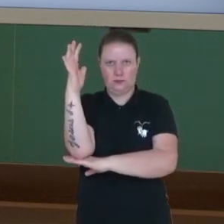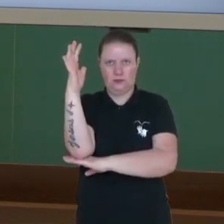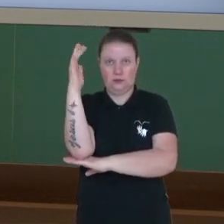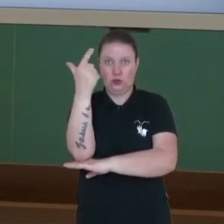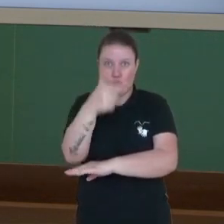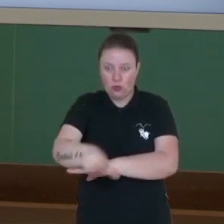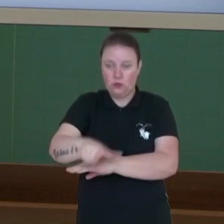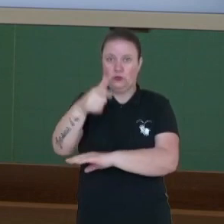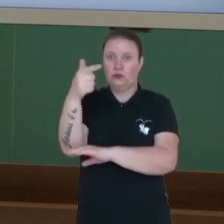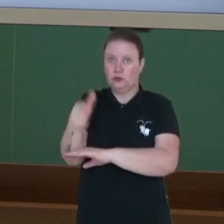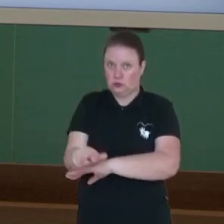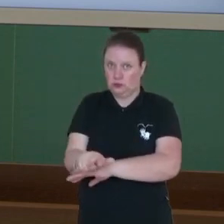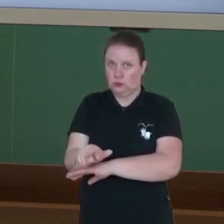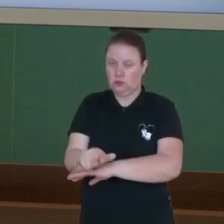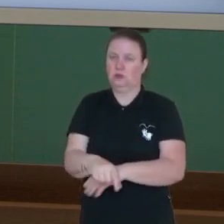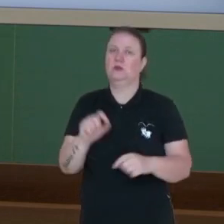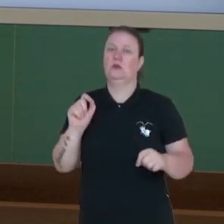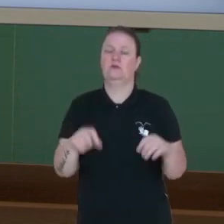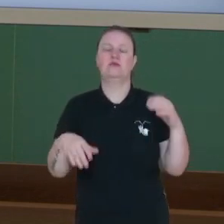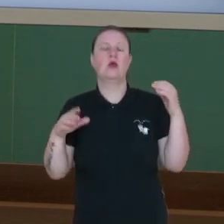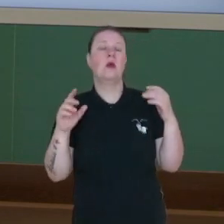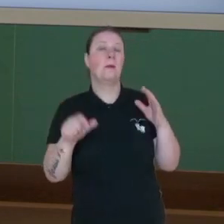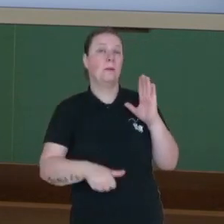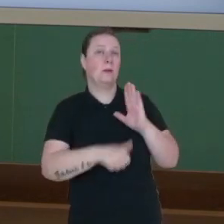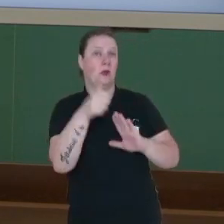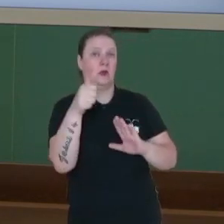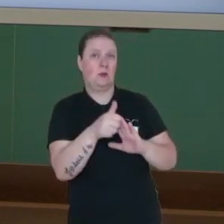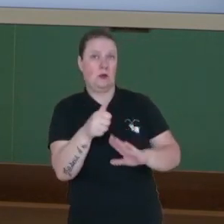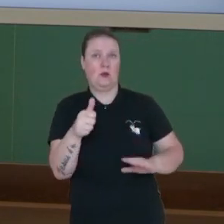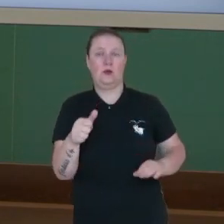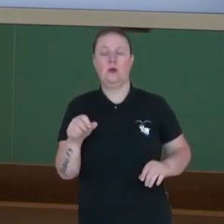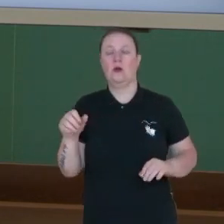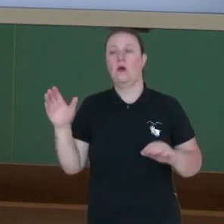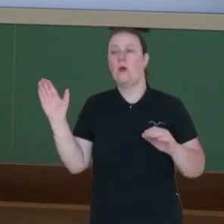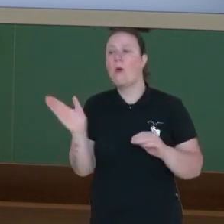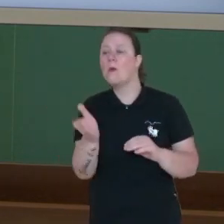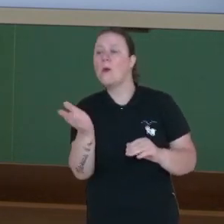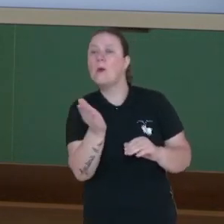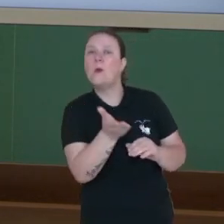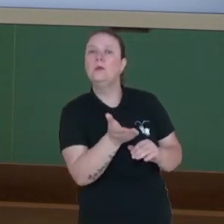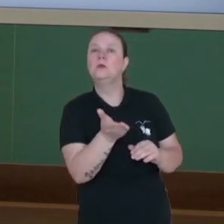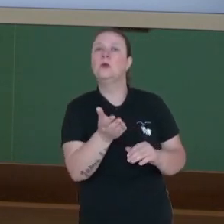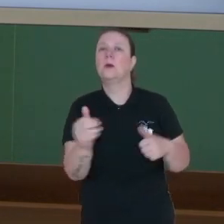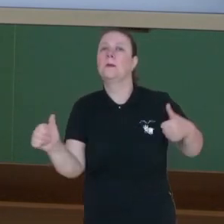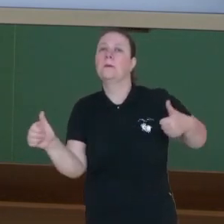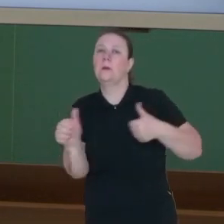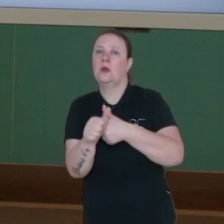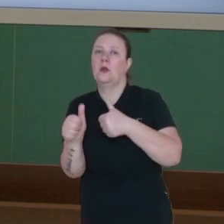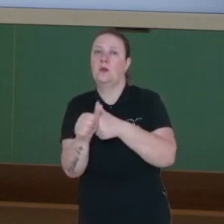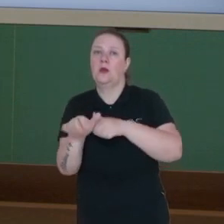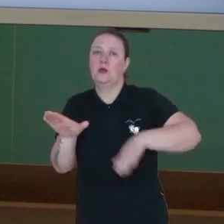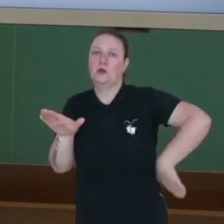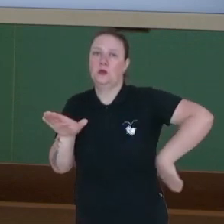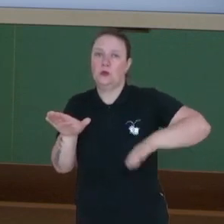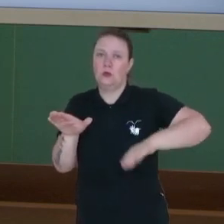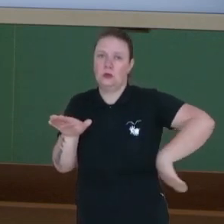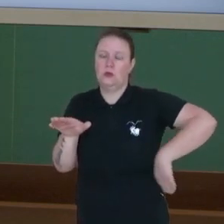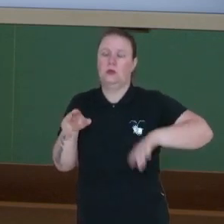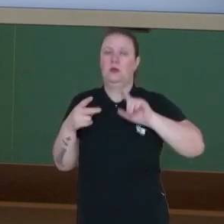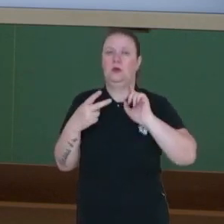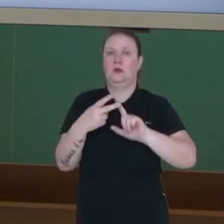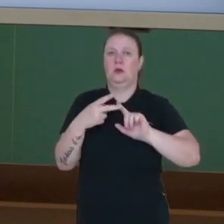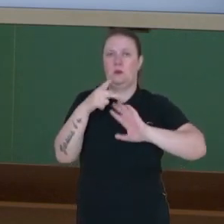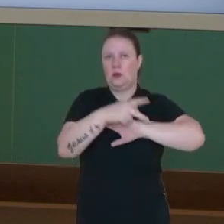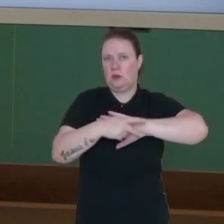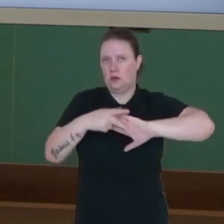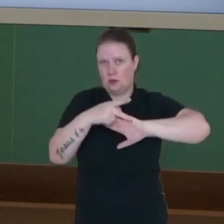A matéria-prima ela era extraída, né, primeiramente do litoral paranaense, né, ali próximo a Paranaguá,